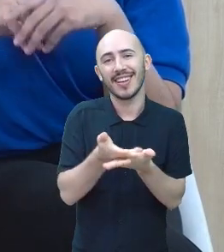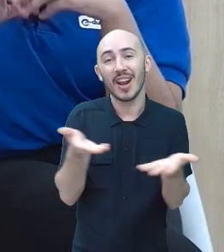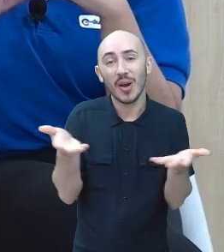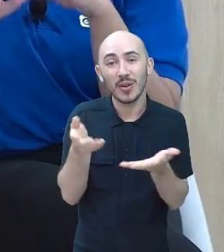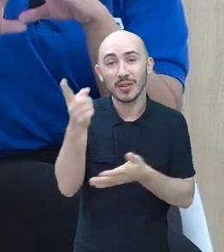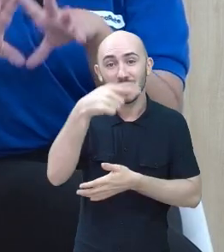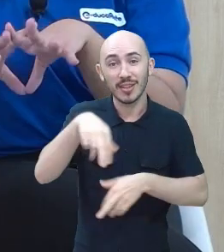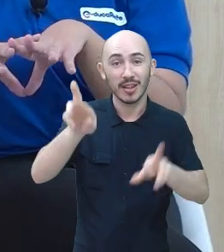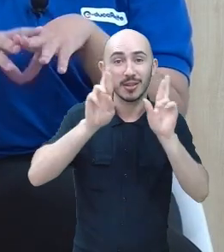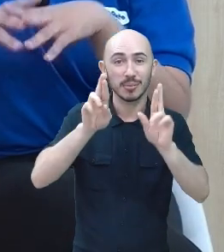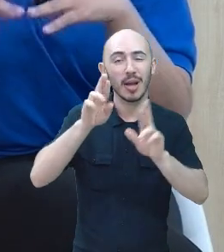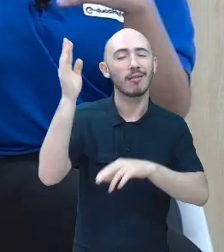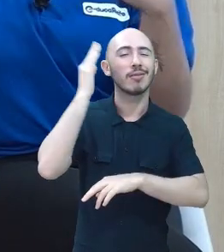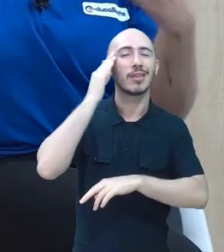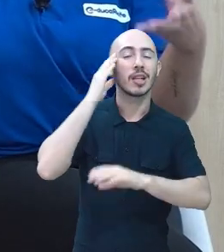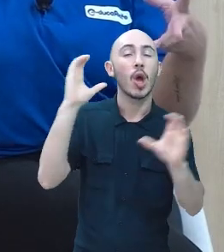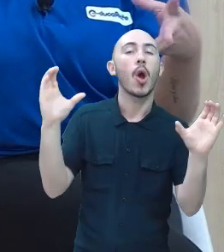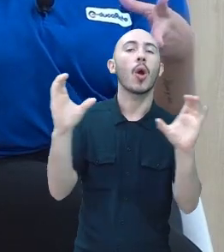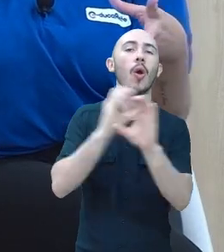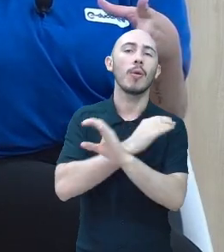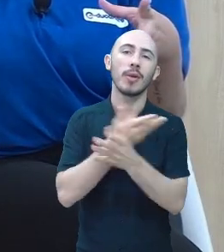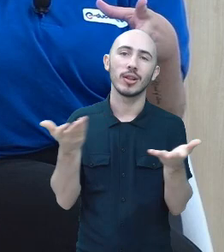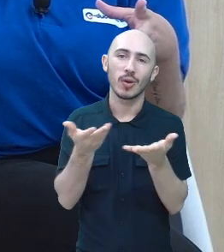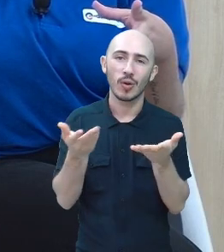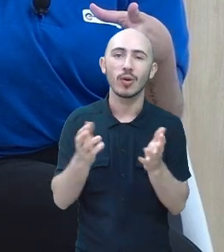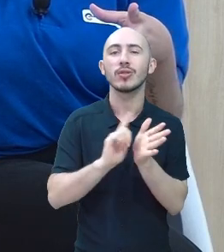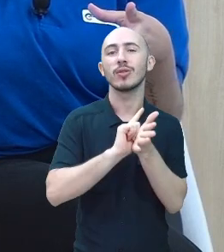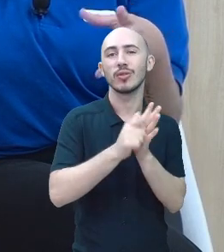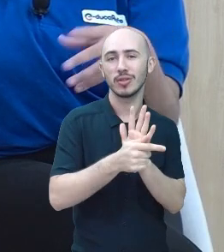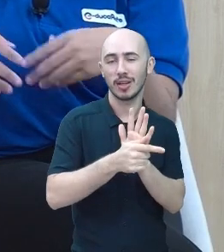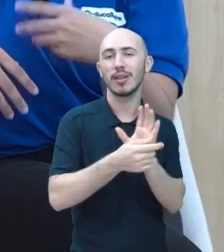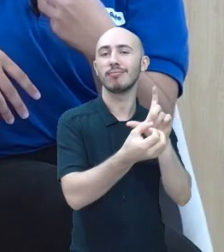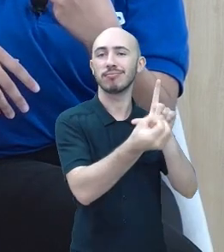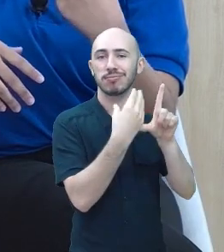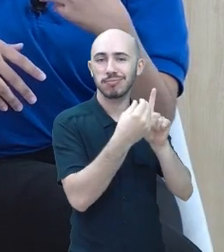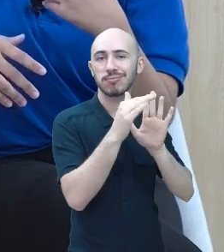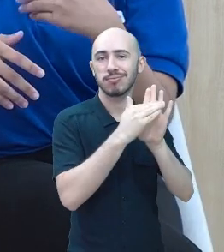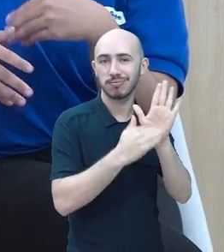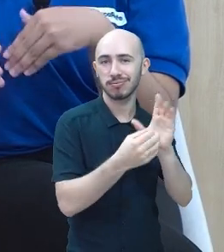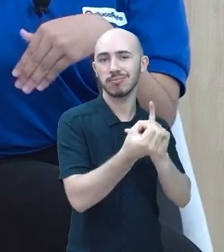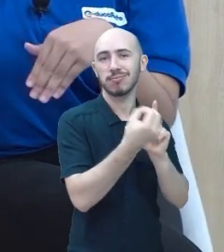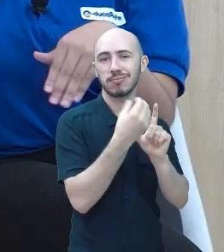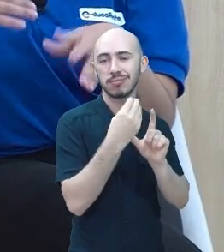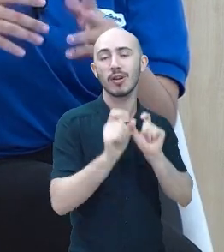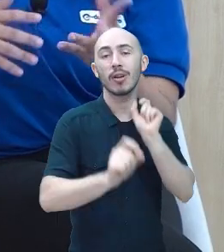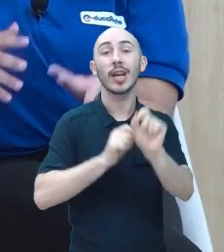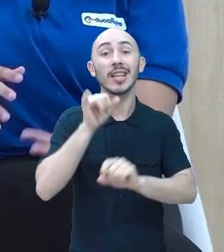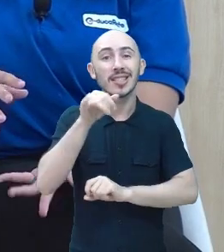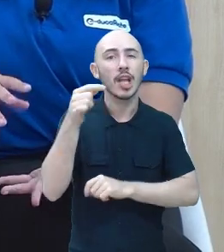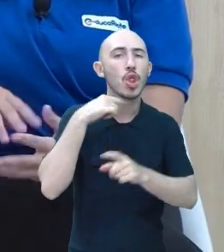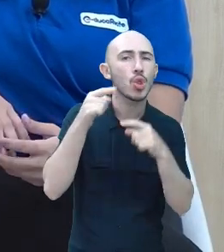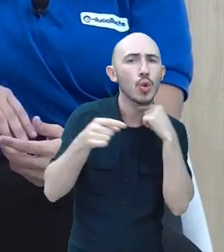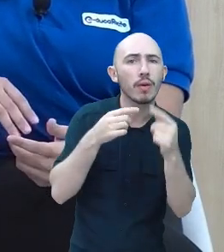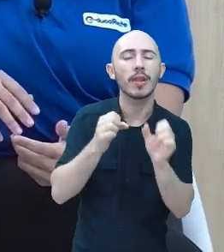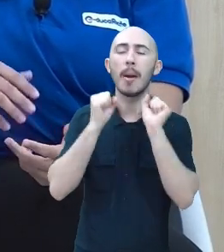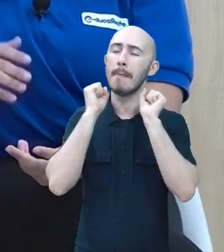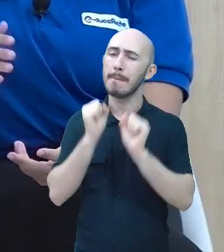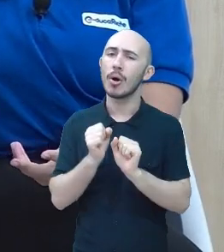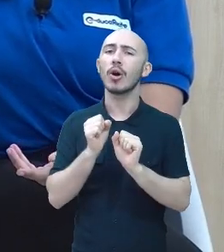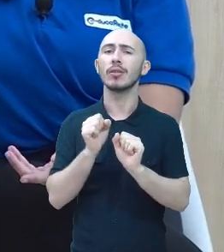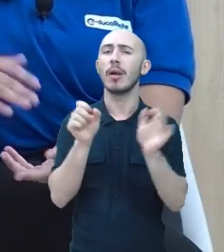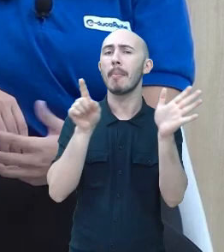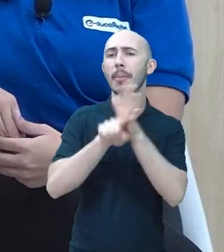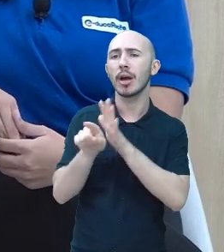vocês tenham entendido completamente, né, o gênero textual tutorial. E caso vocês tenham ainda algumas dúvidas, vocês